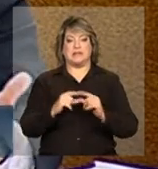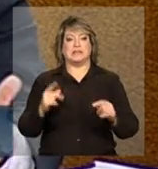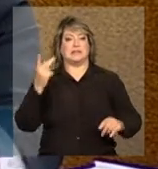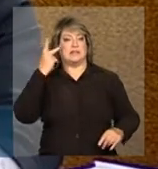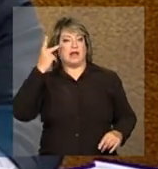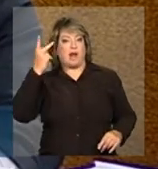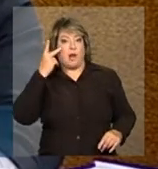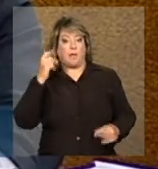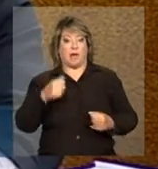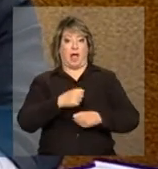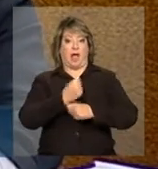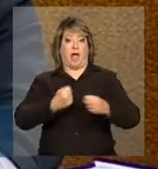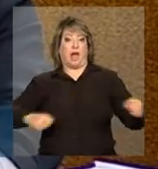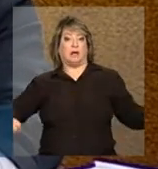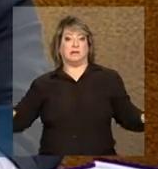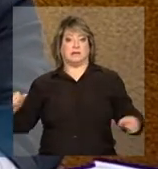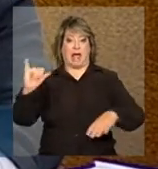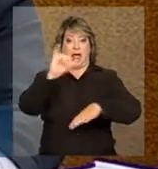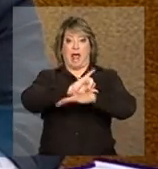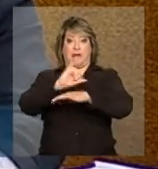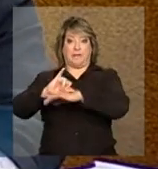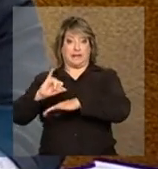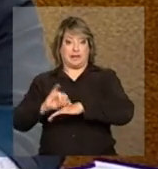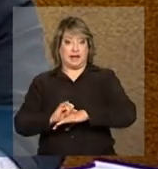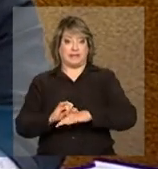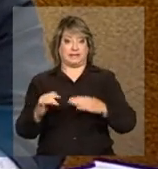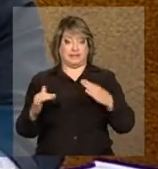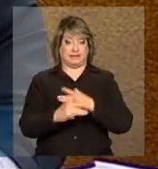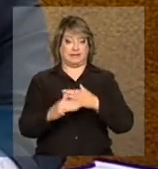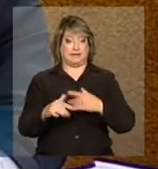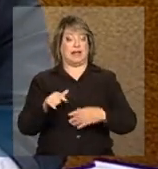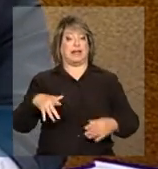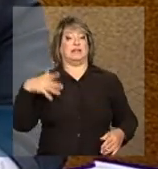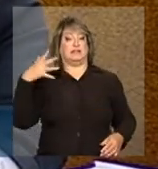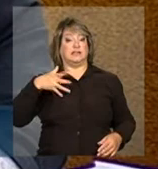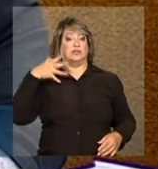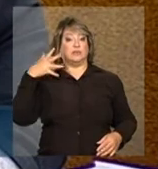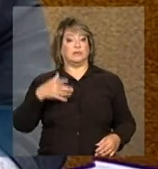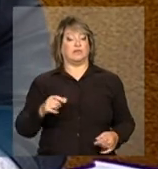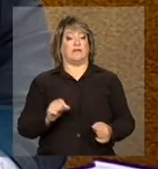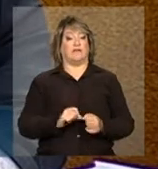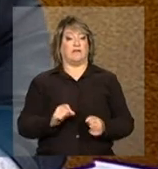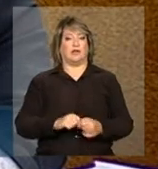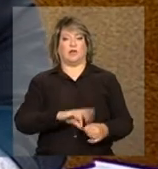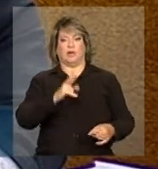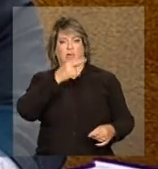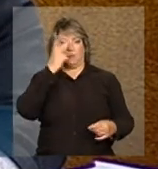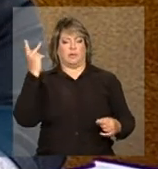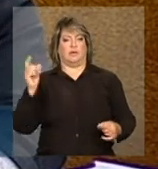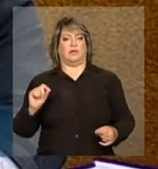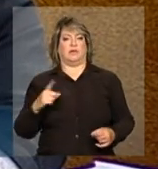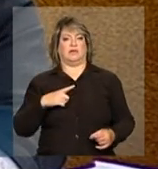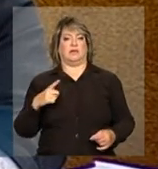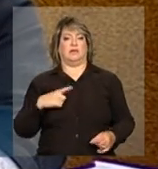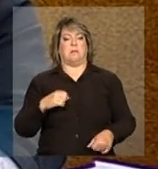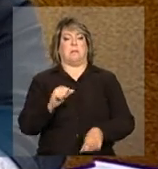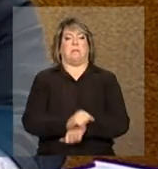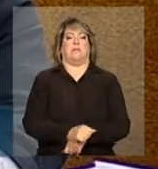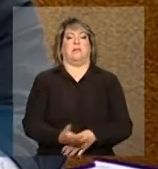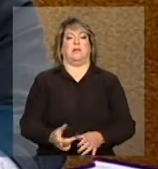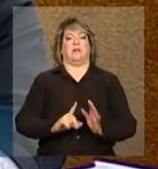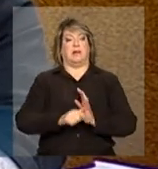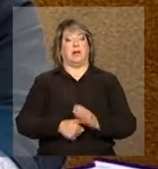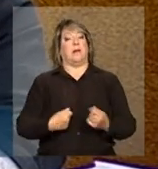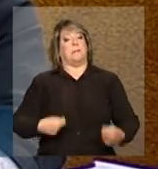as grandes capitais, regiões metropolitanas, como esse discurso gerou um grande passivo para o Brasil, e como a gente